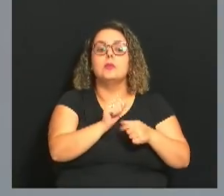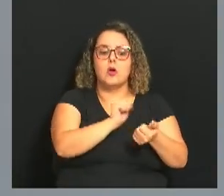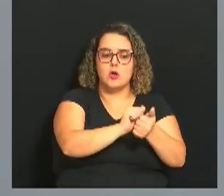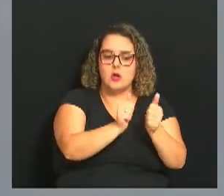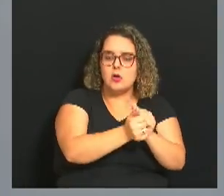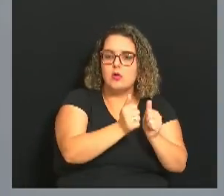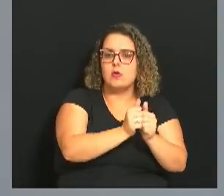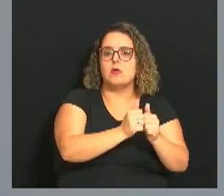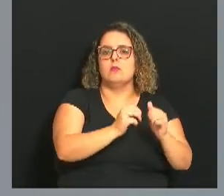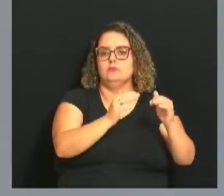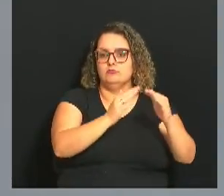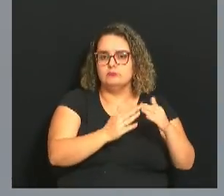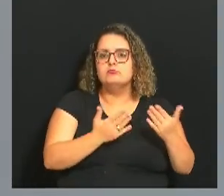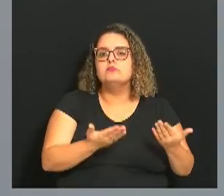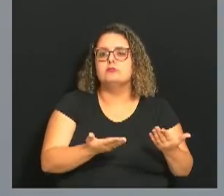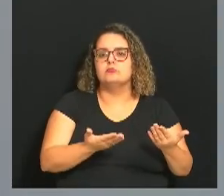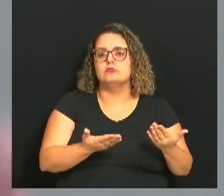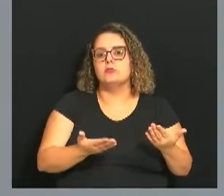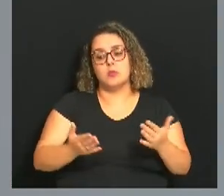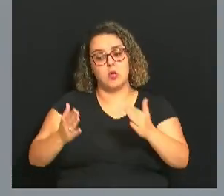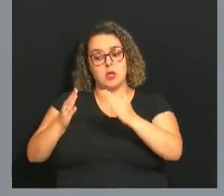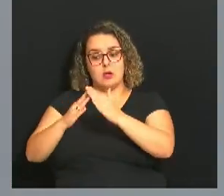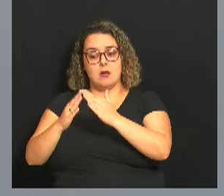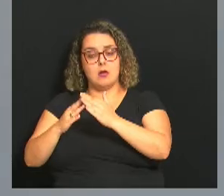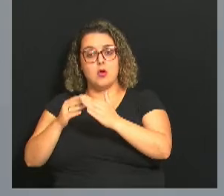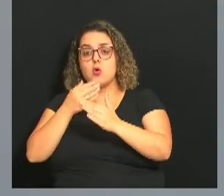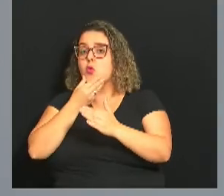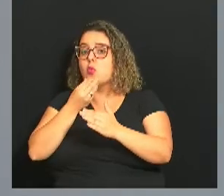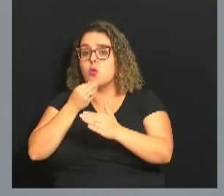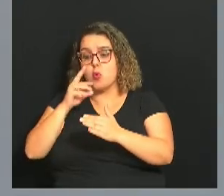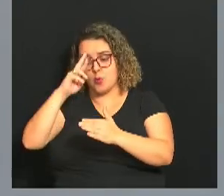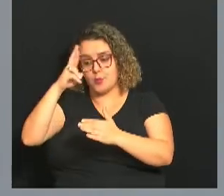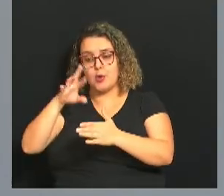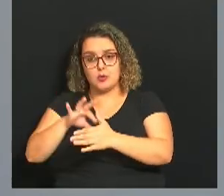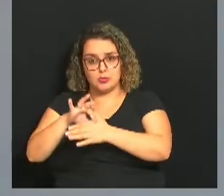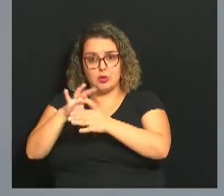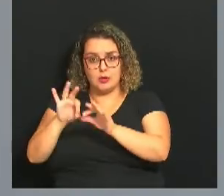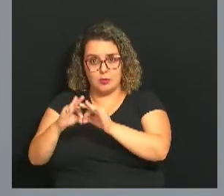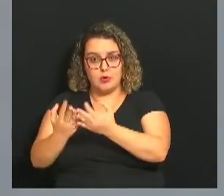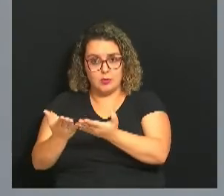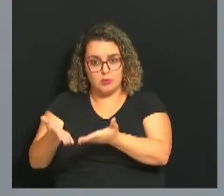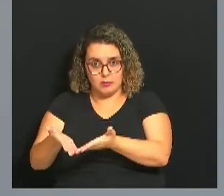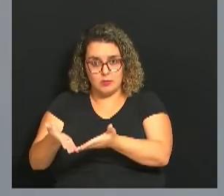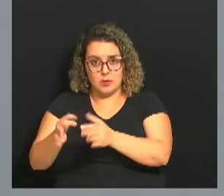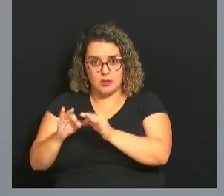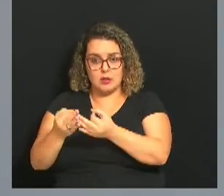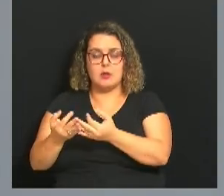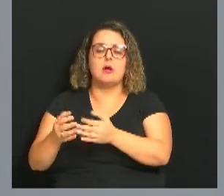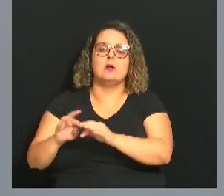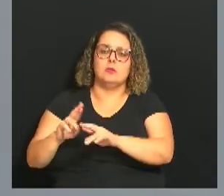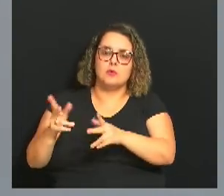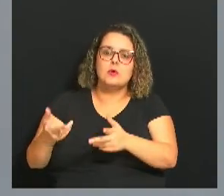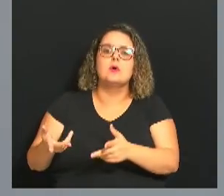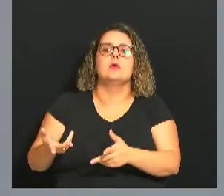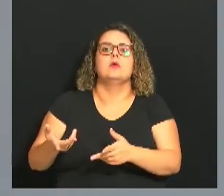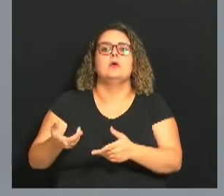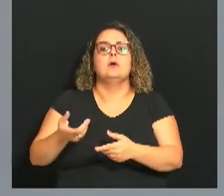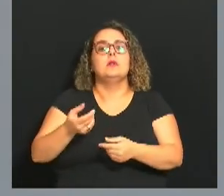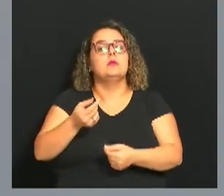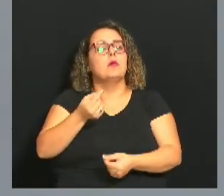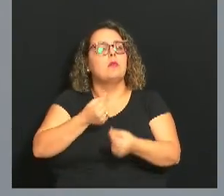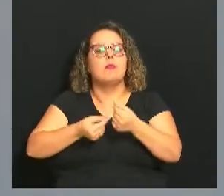nova moradia, né, em alguns casos. Aí você pode identificar as áreas por renda, escolaridade, faixa etária,